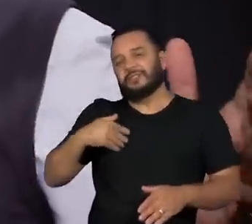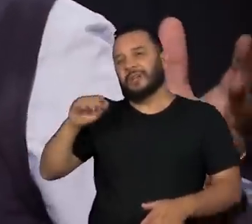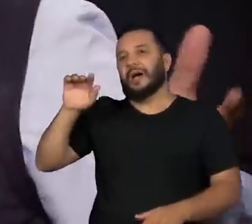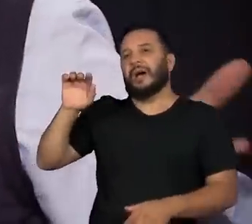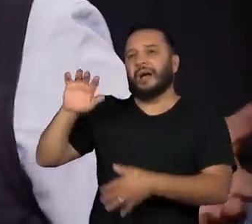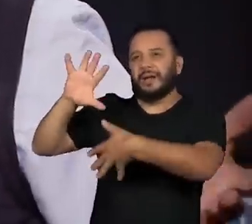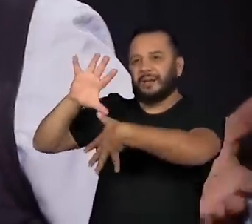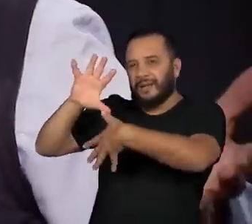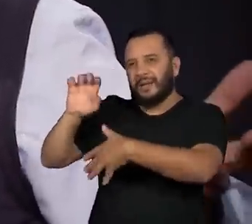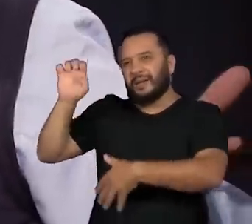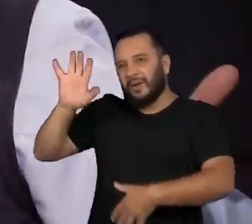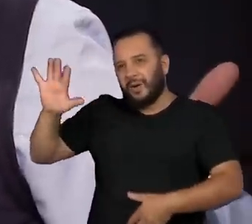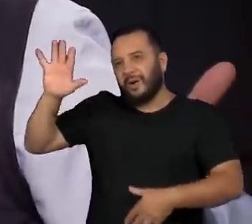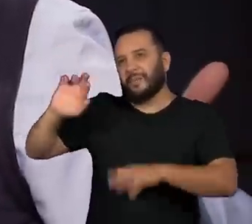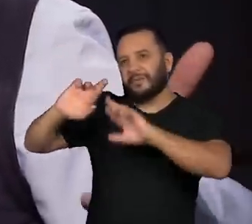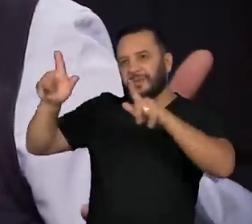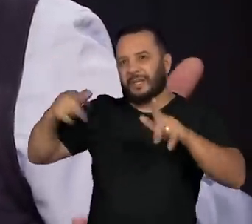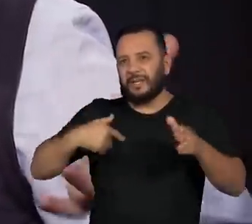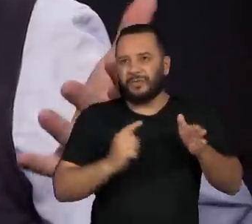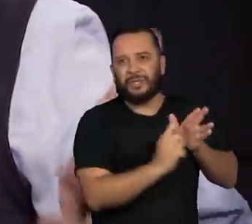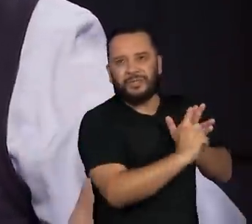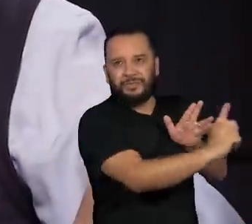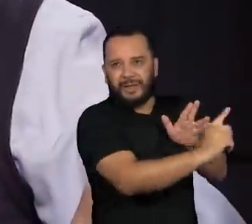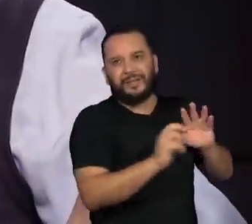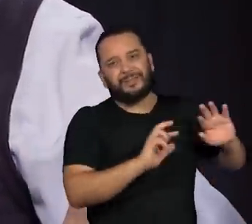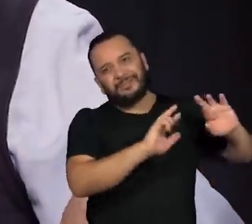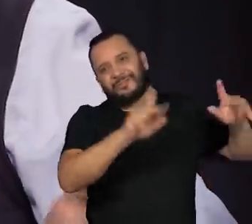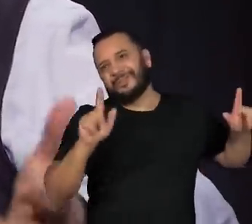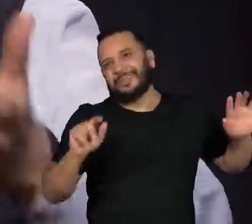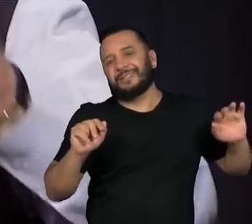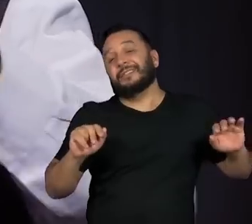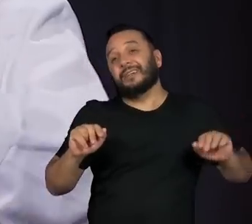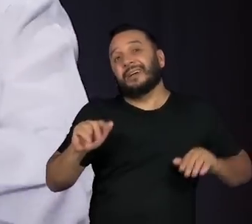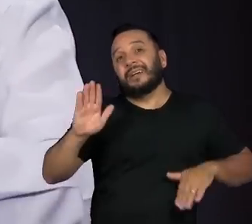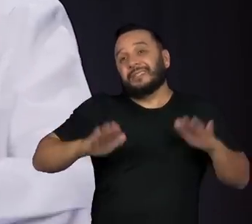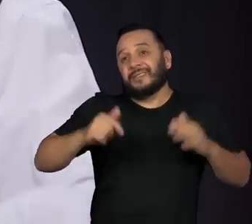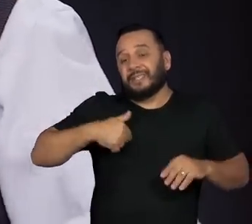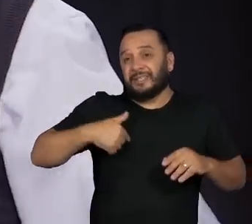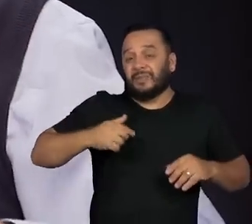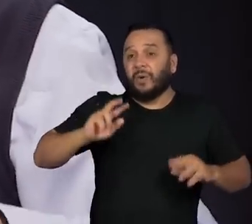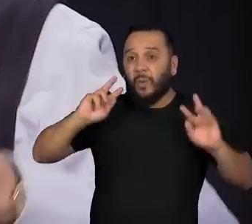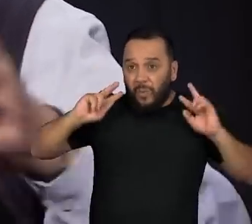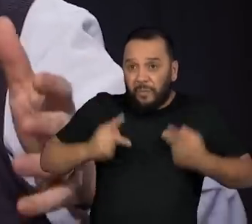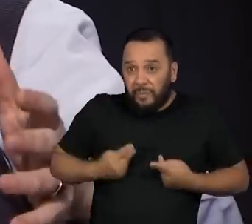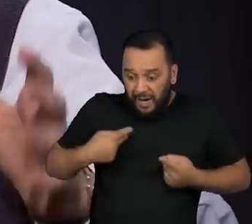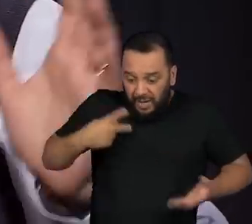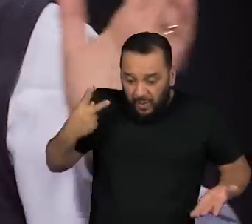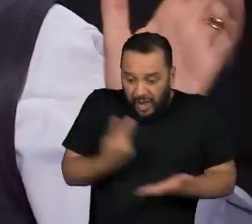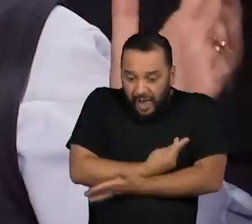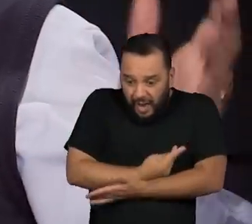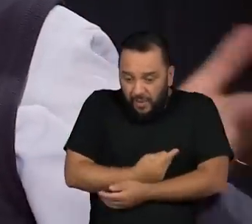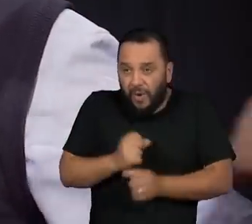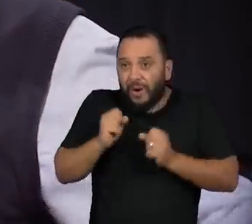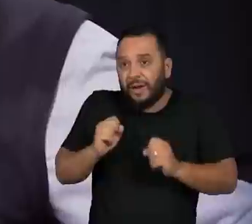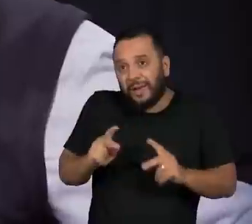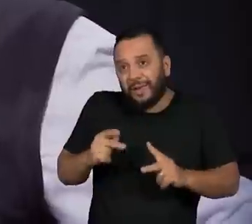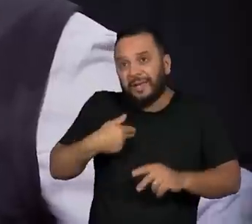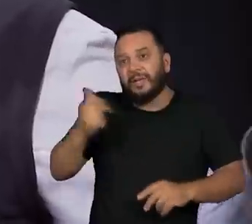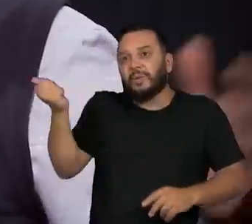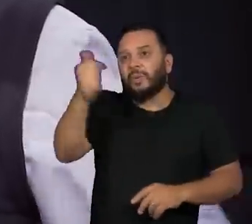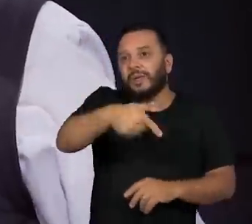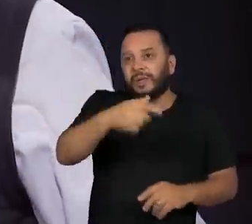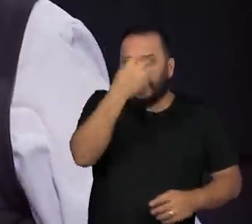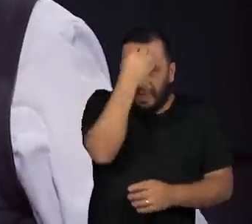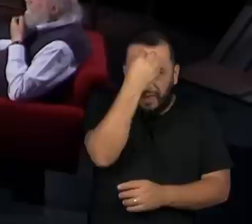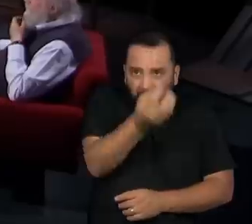diferente e de tratamento de soluções que eu prefiro que o humano erre diz você errou ao atropelar esse Ou aquele do que dizer ele